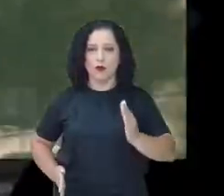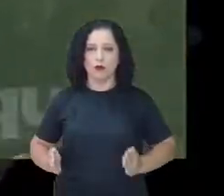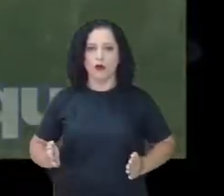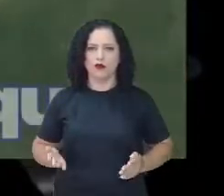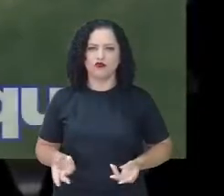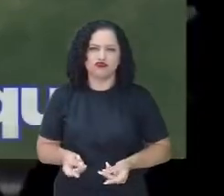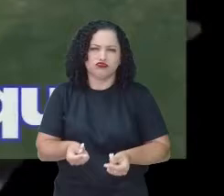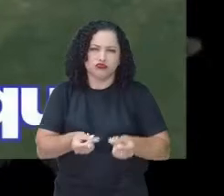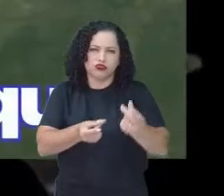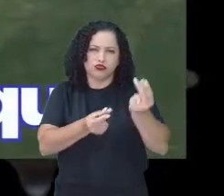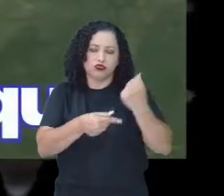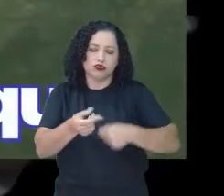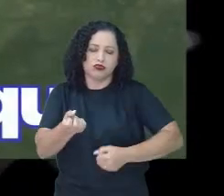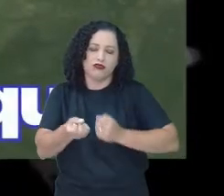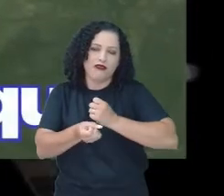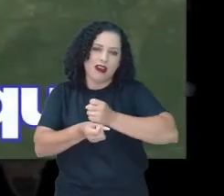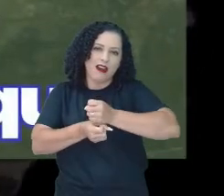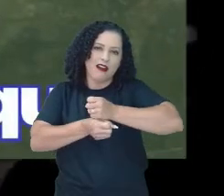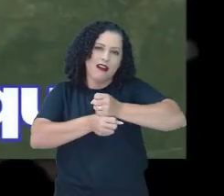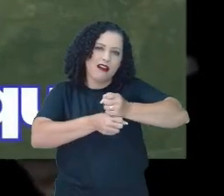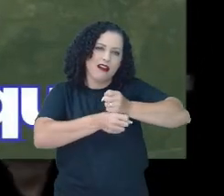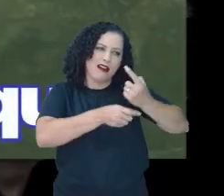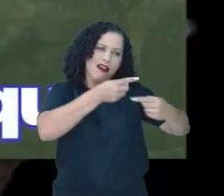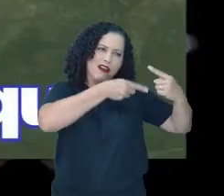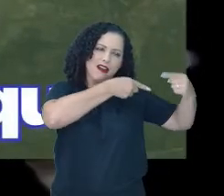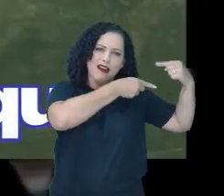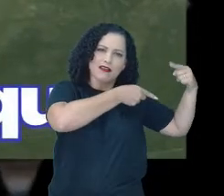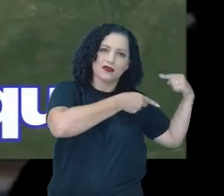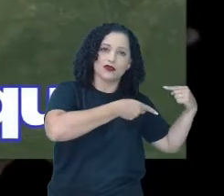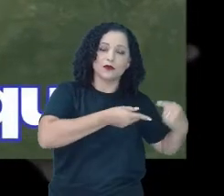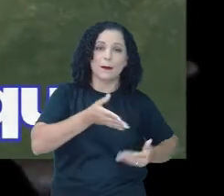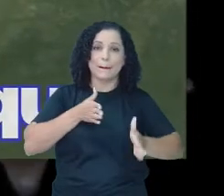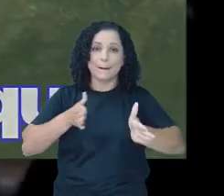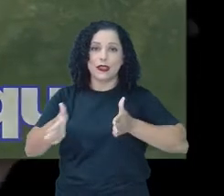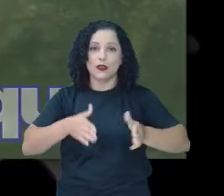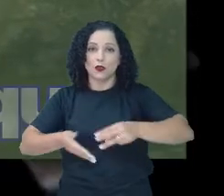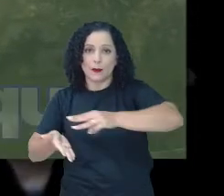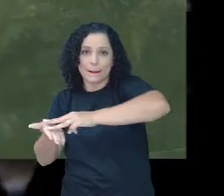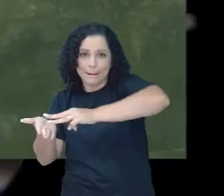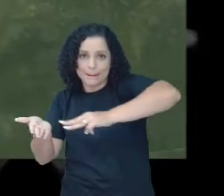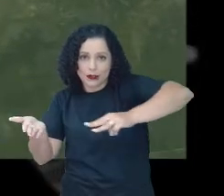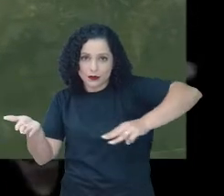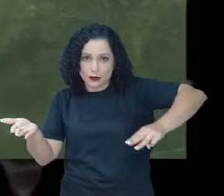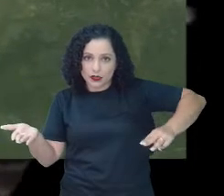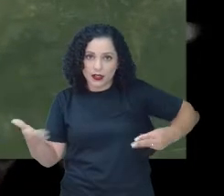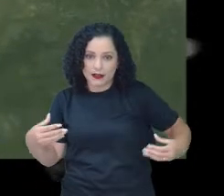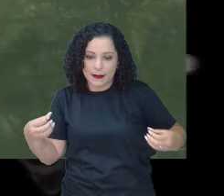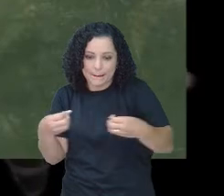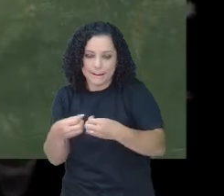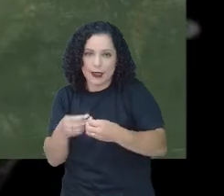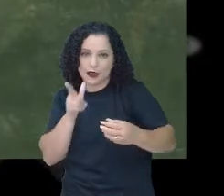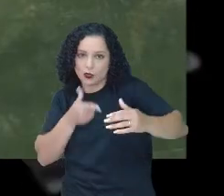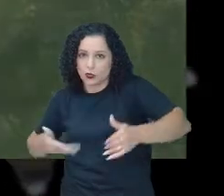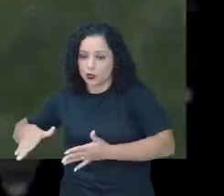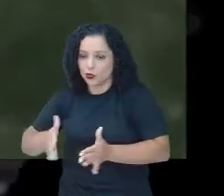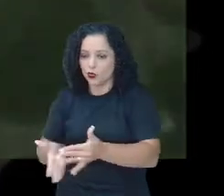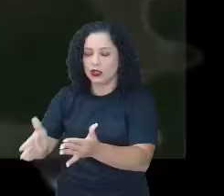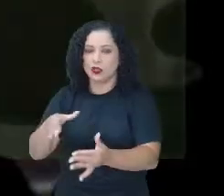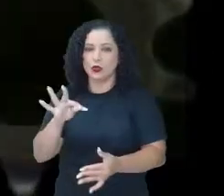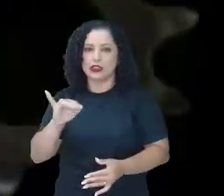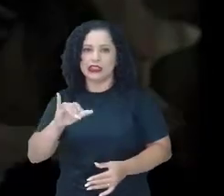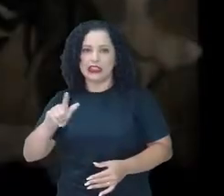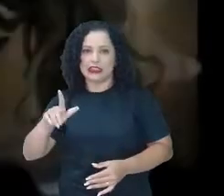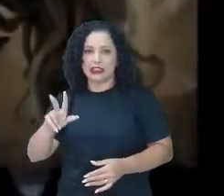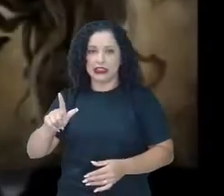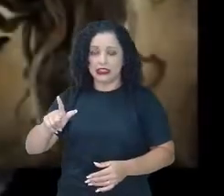de muitos milênios. Ainda nas civilizações mesopotâmicas, lá perto do rio Tigre e Eufrates,